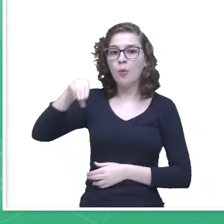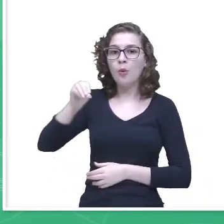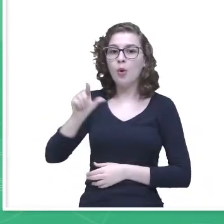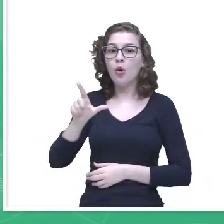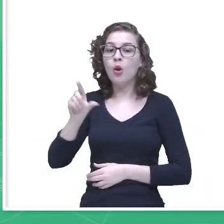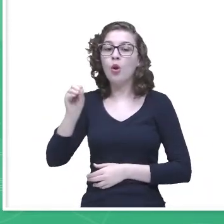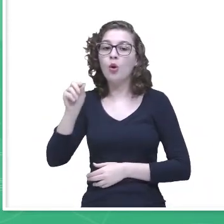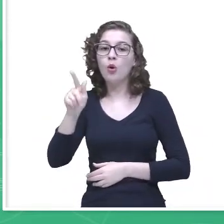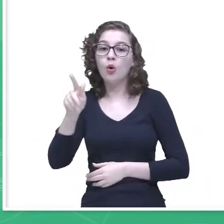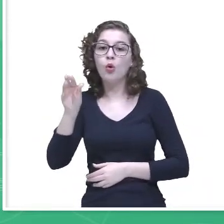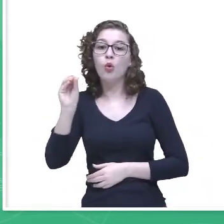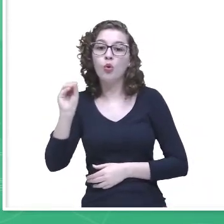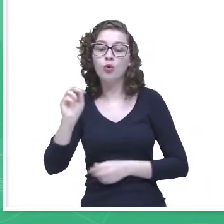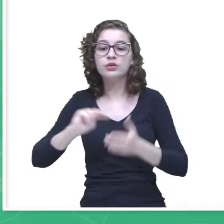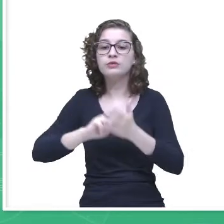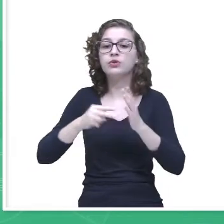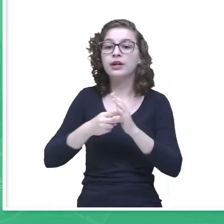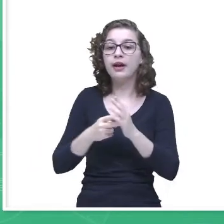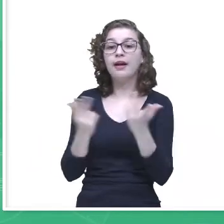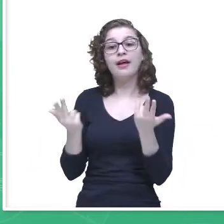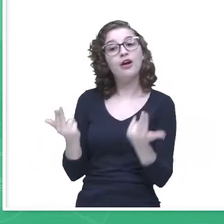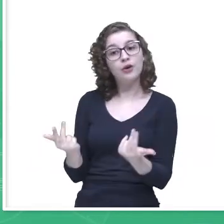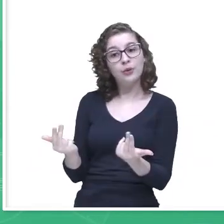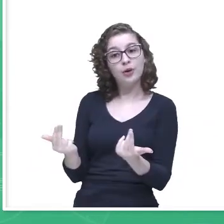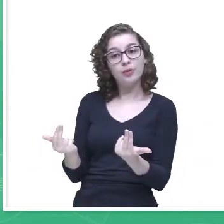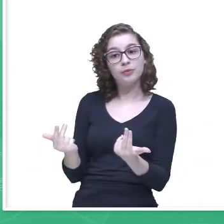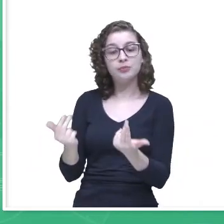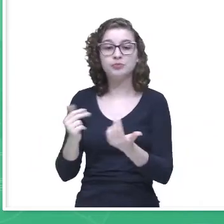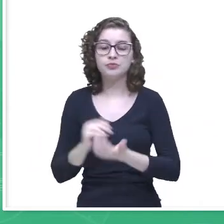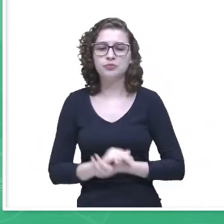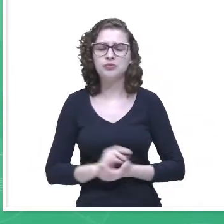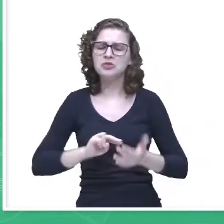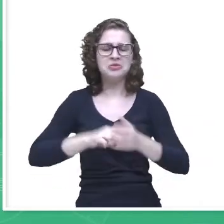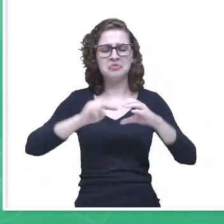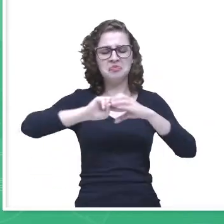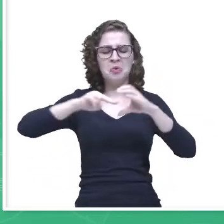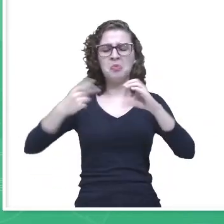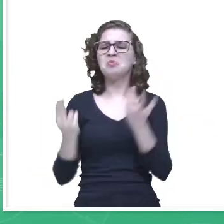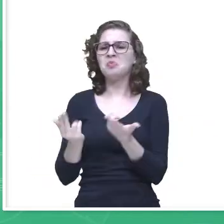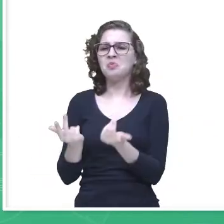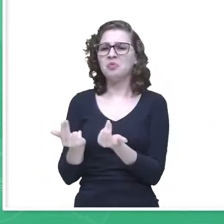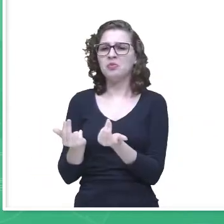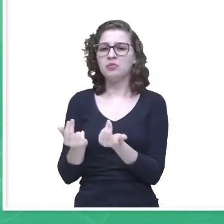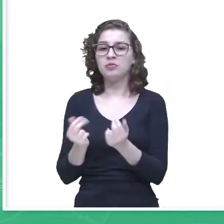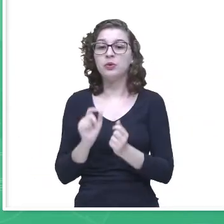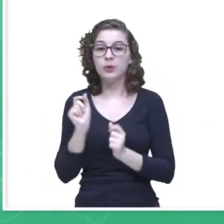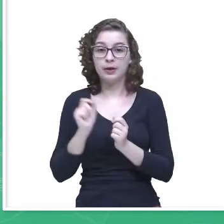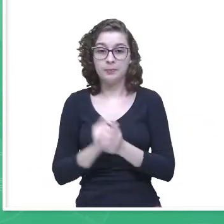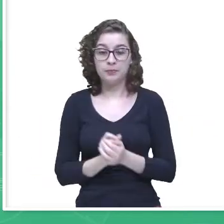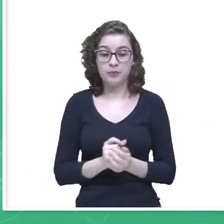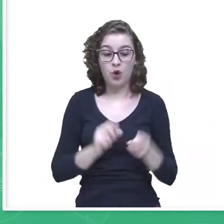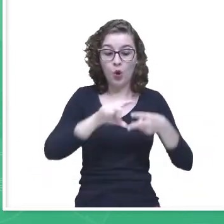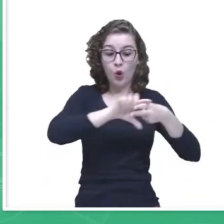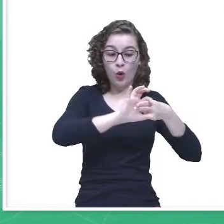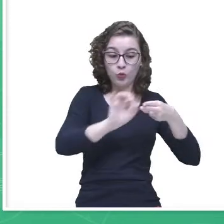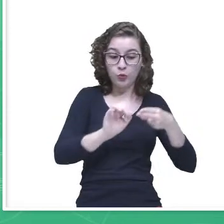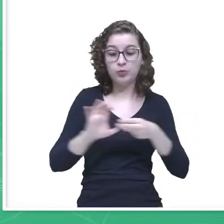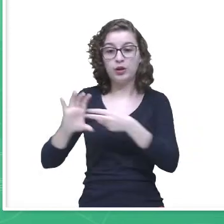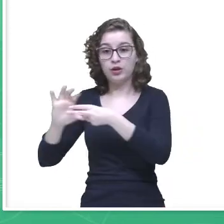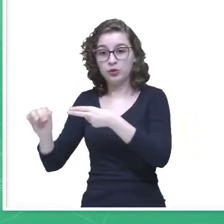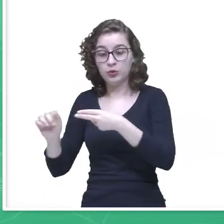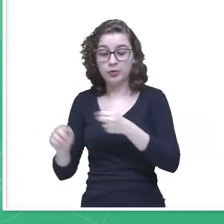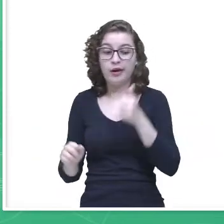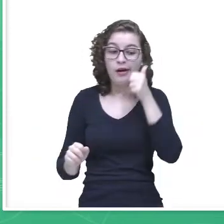homólogos. Homo é igual, tá? O que são cromossomos homólogos? São pares de cromossomos herdados